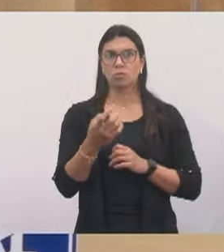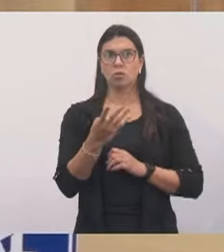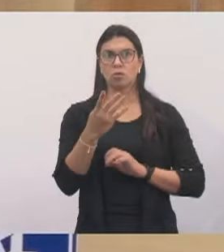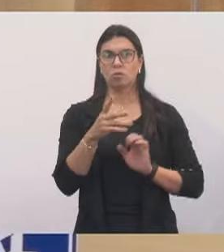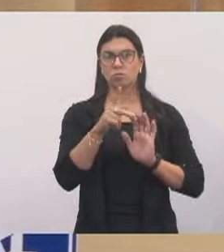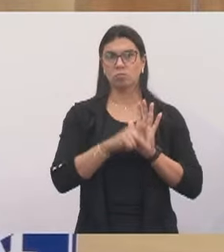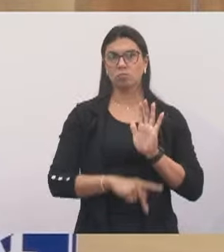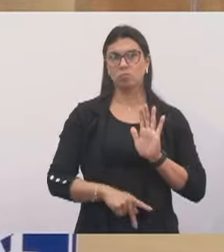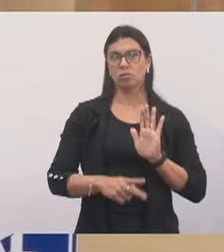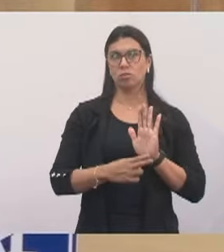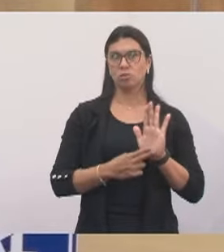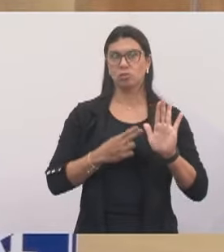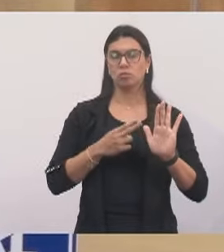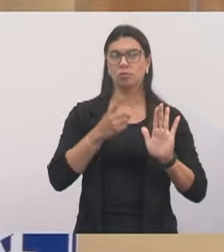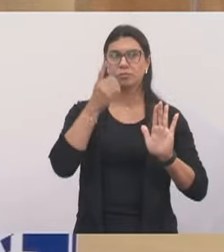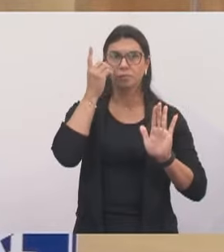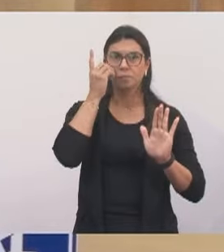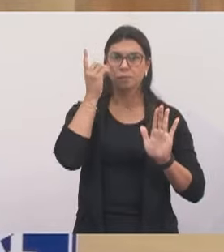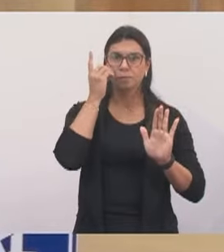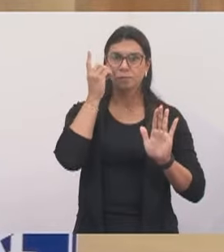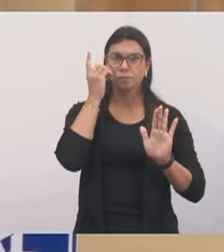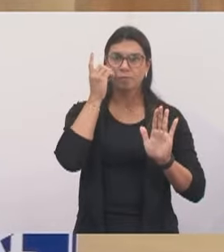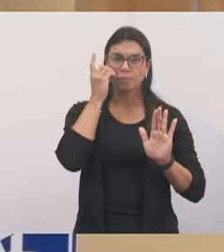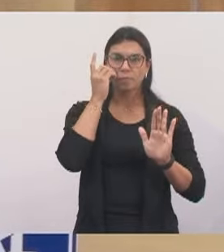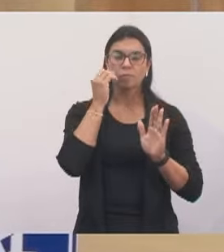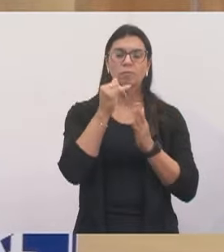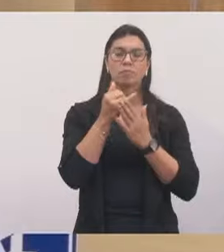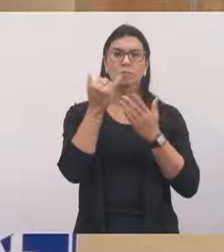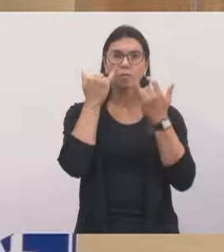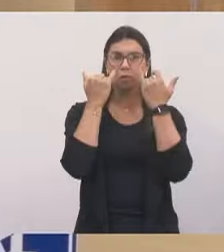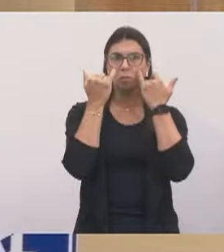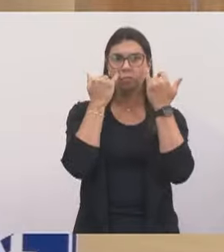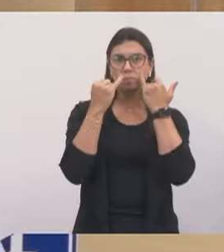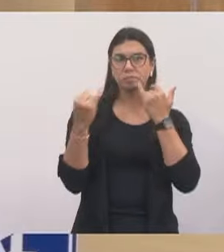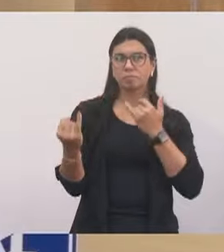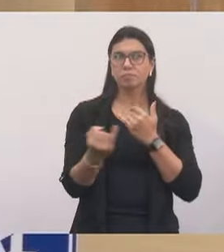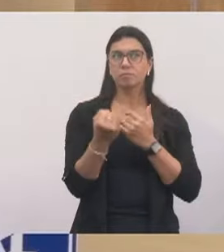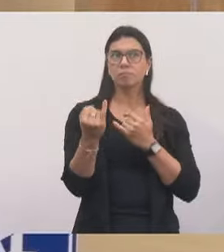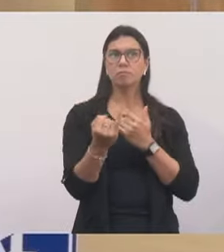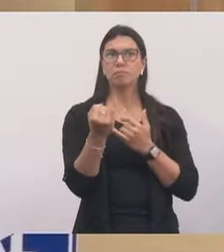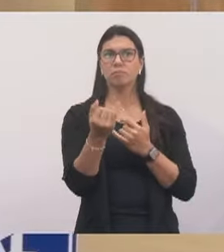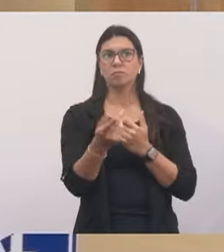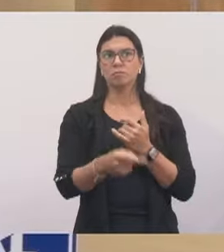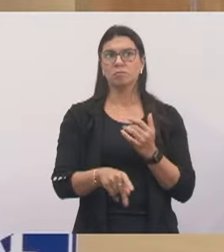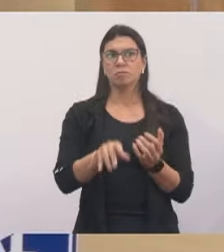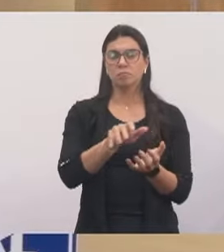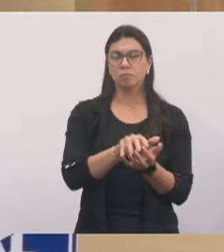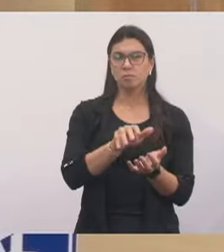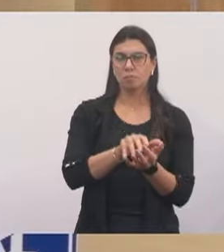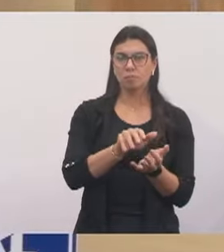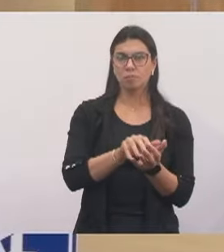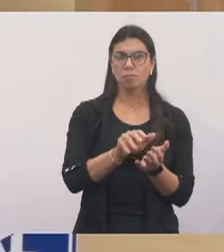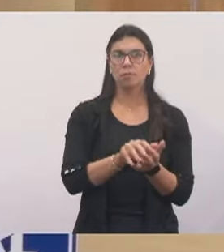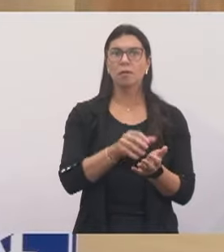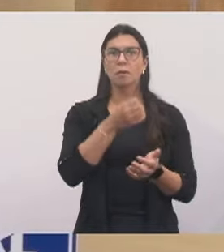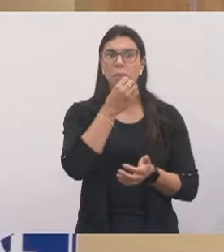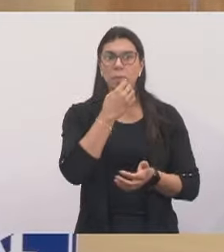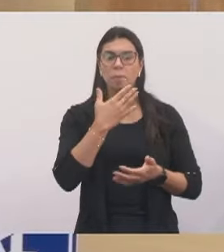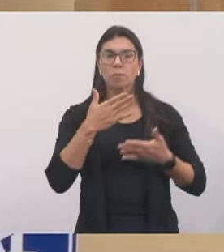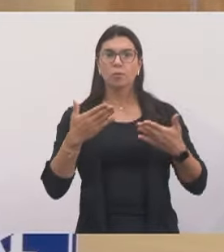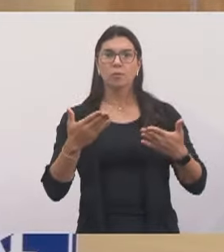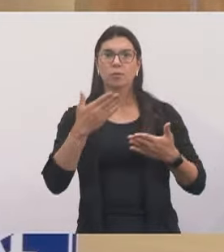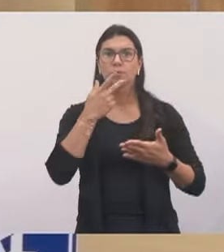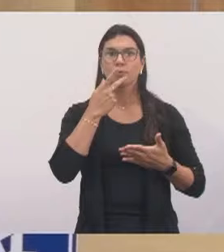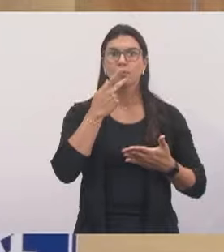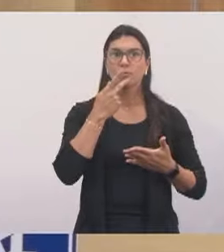de autoria do vereador Dude, de declaração de utilidade pública. É muito satisfatório quando a gente fala de